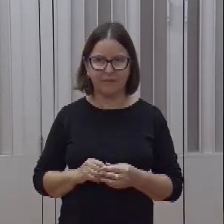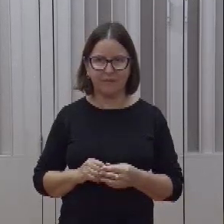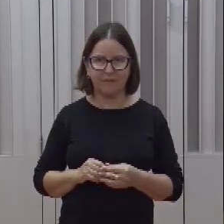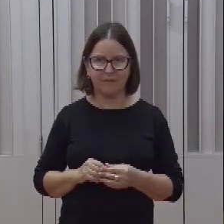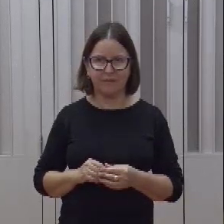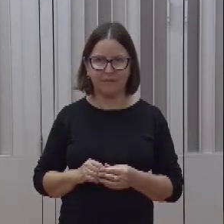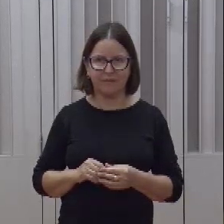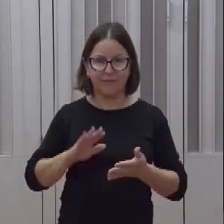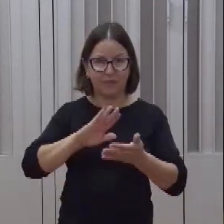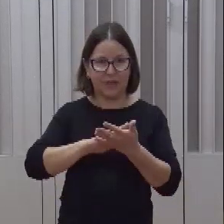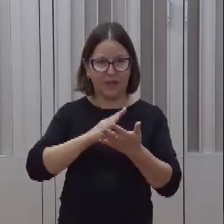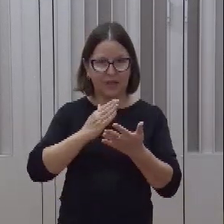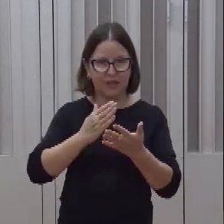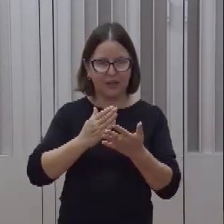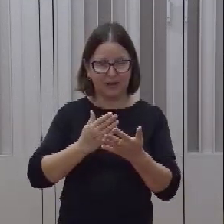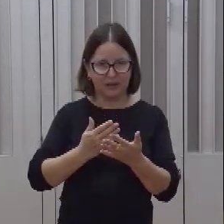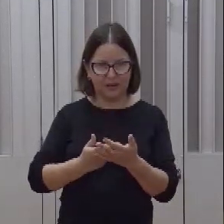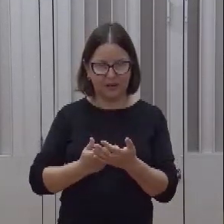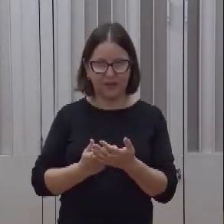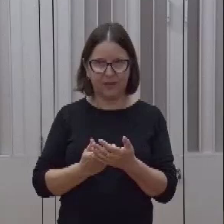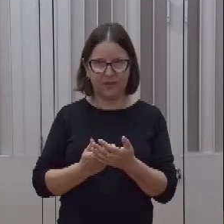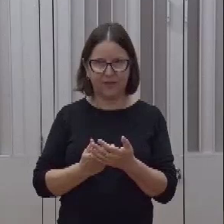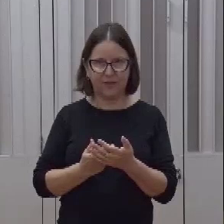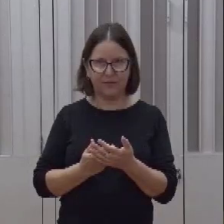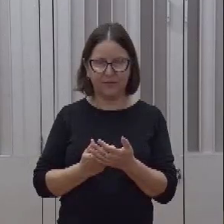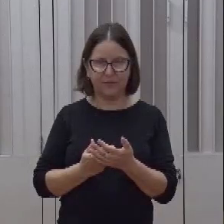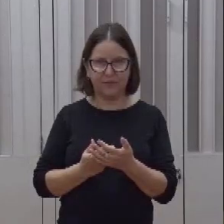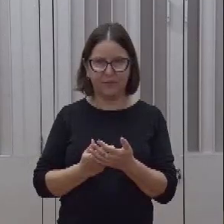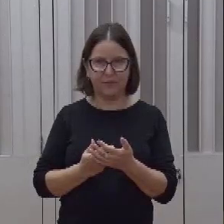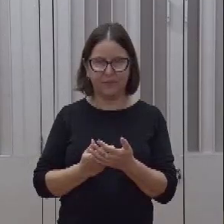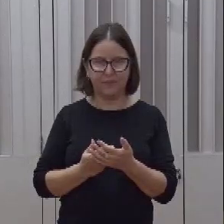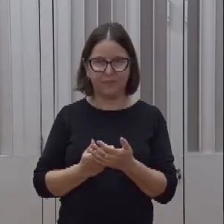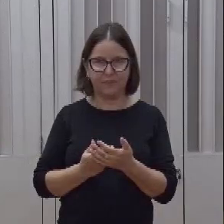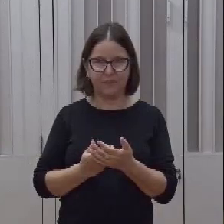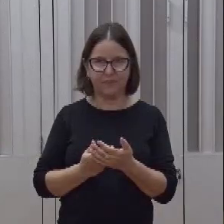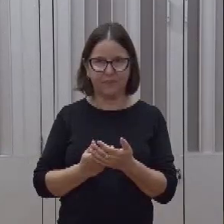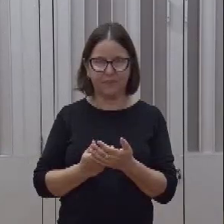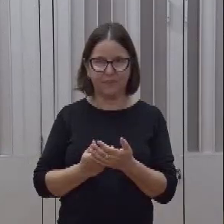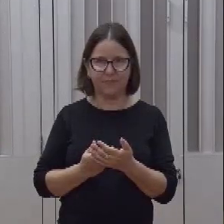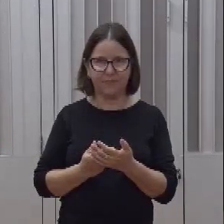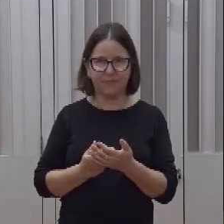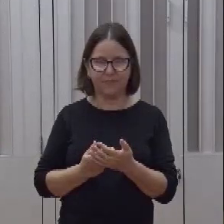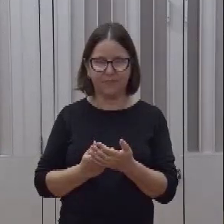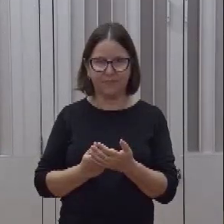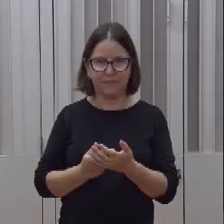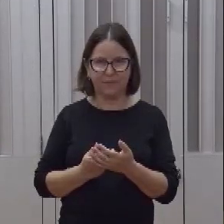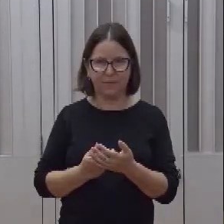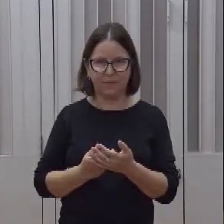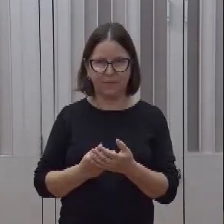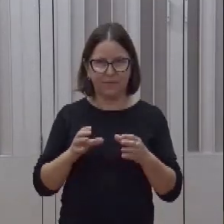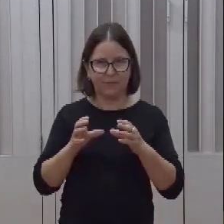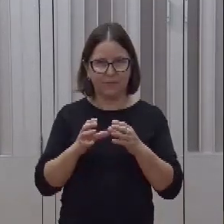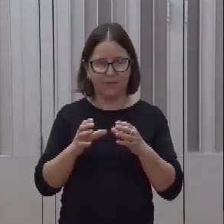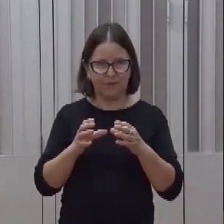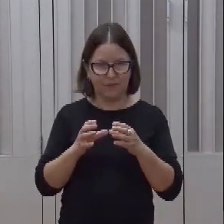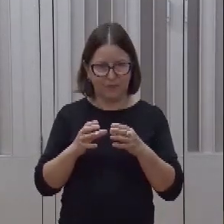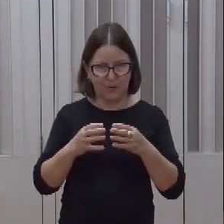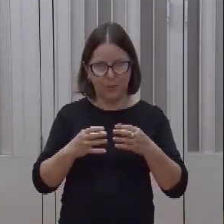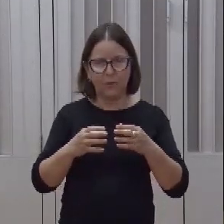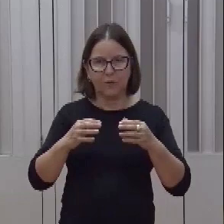a interpretação de que é assumida pelos teólogos